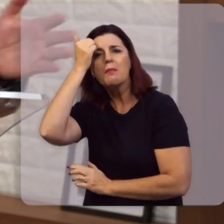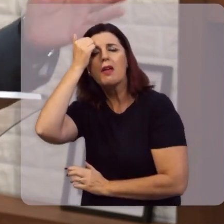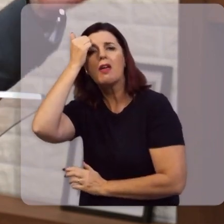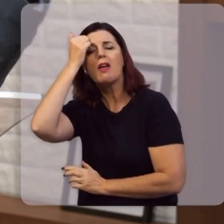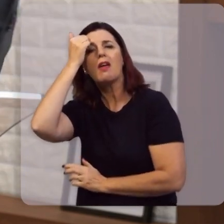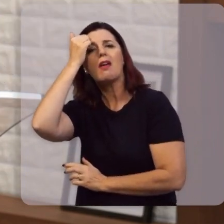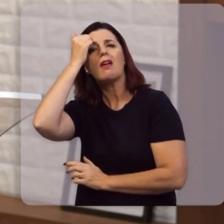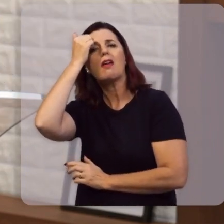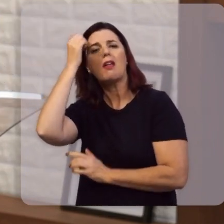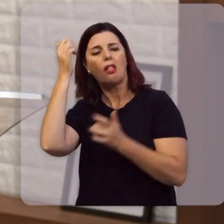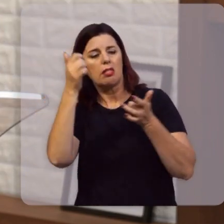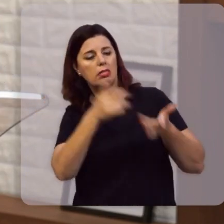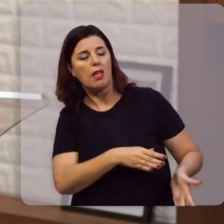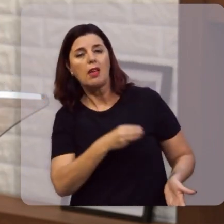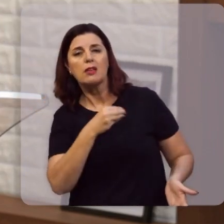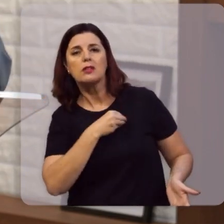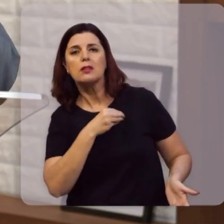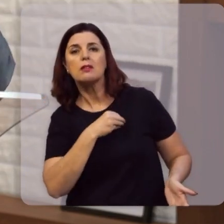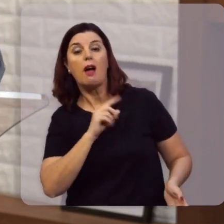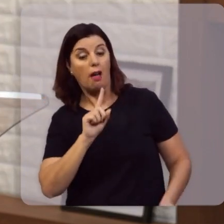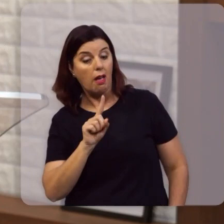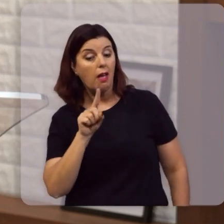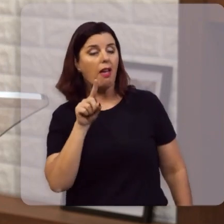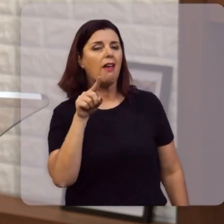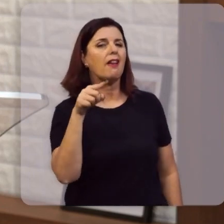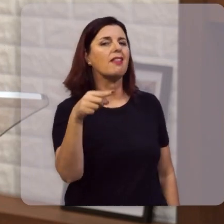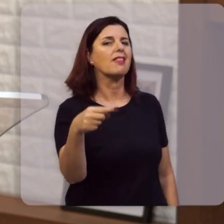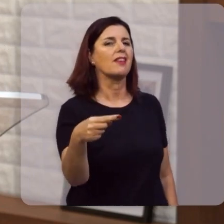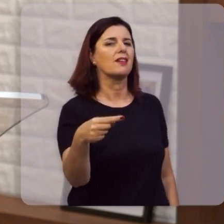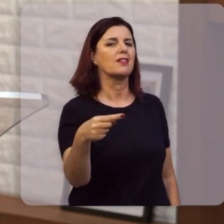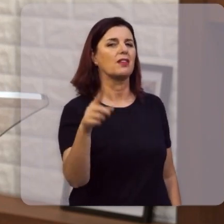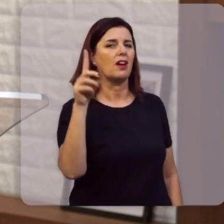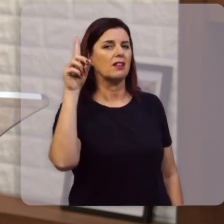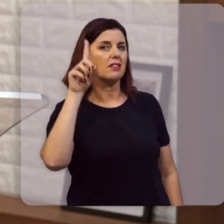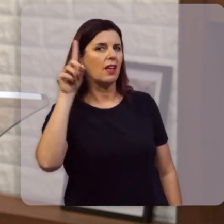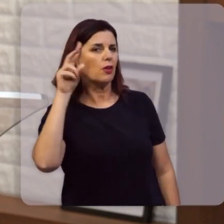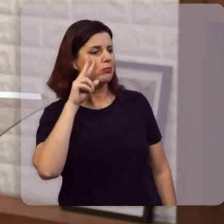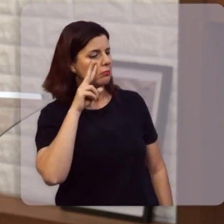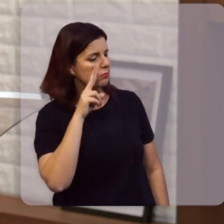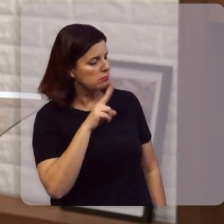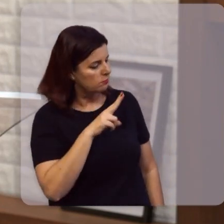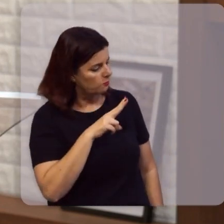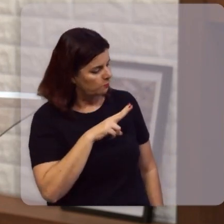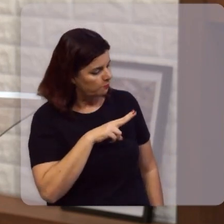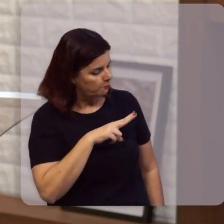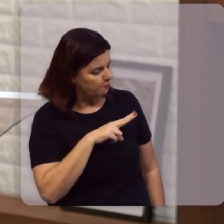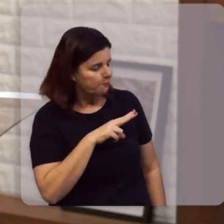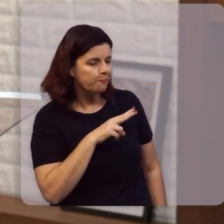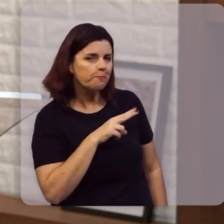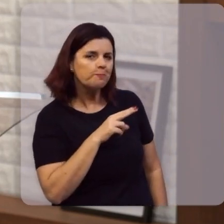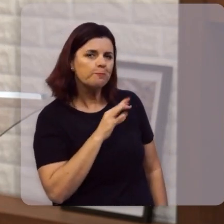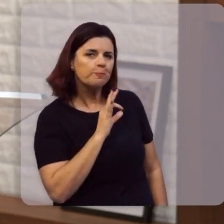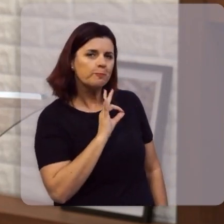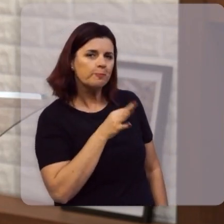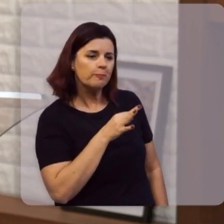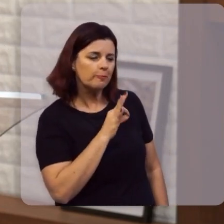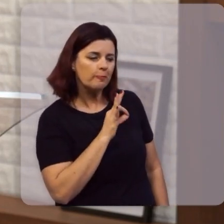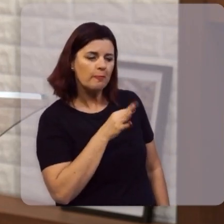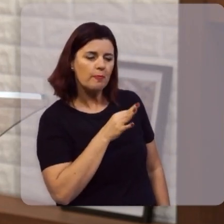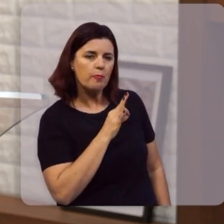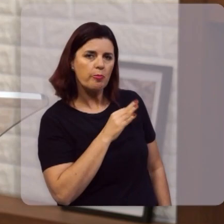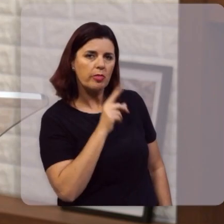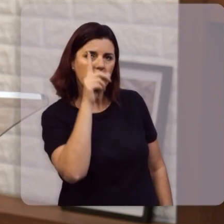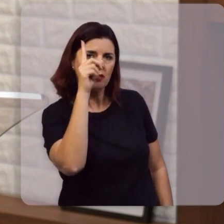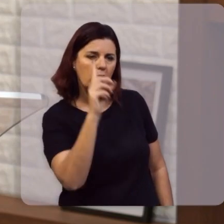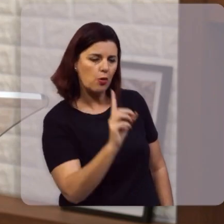arrependimento, quando há abandono do pecado, então Deus ouve, Deus vê,